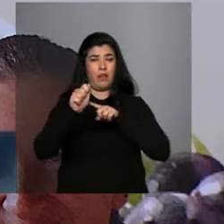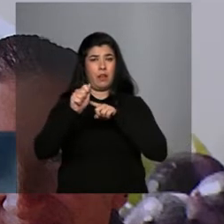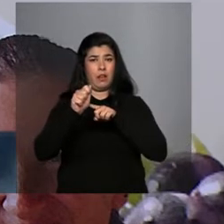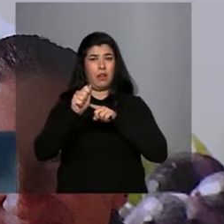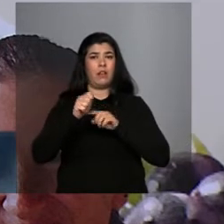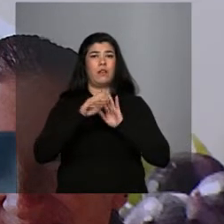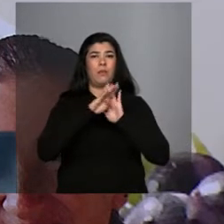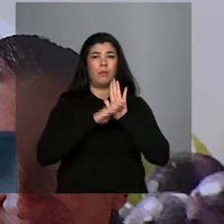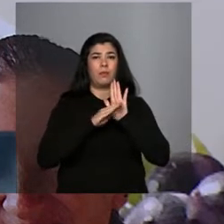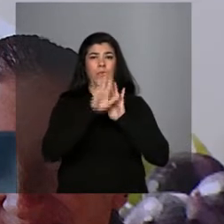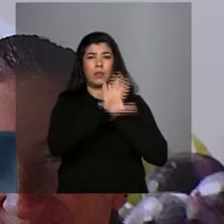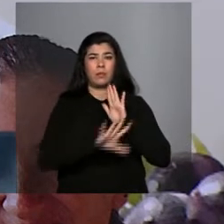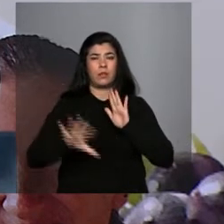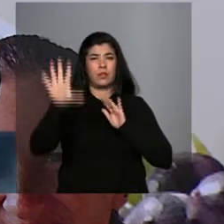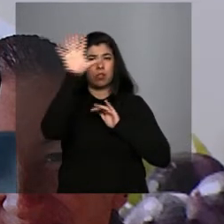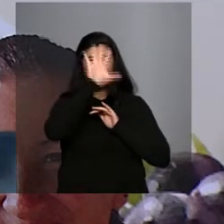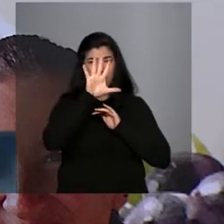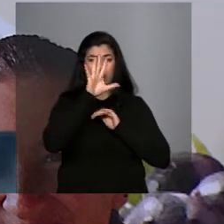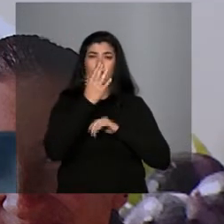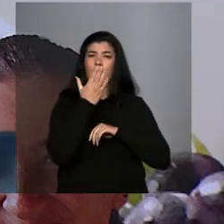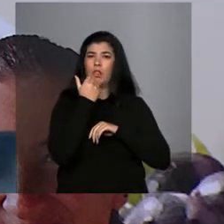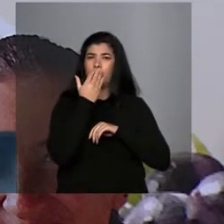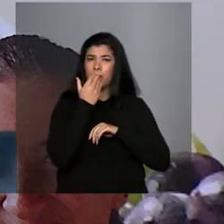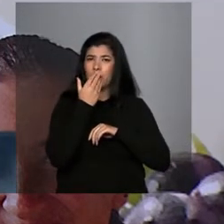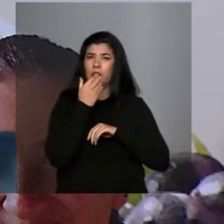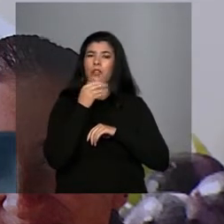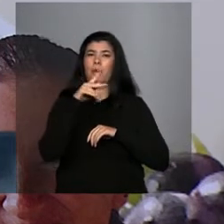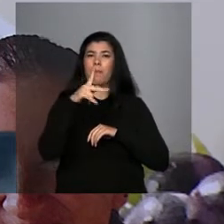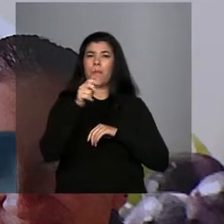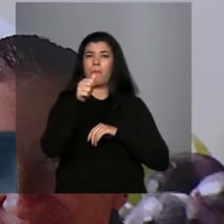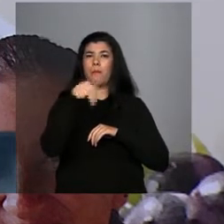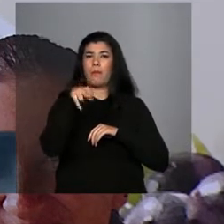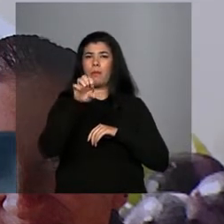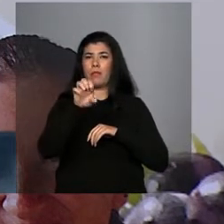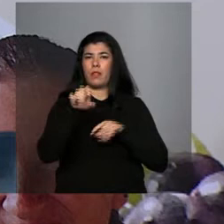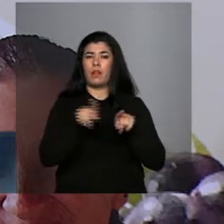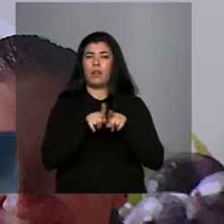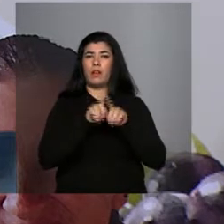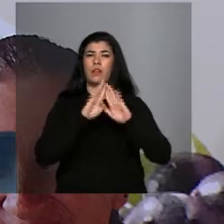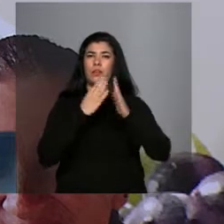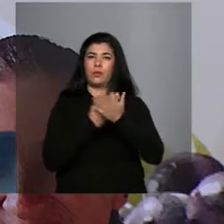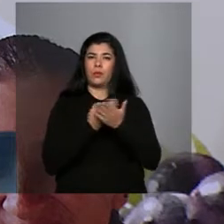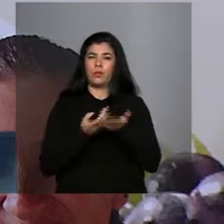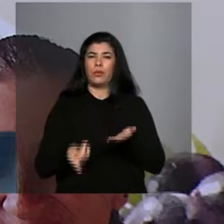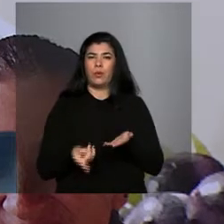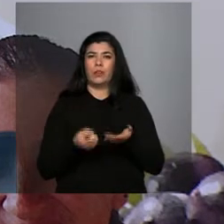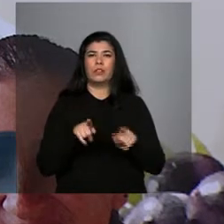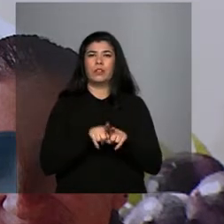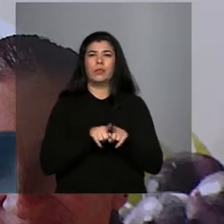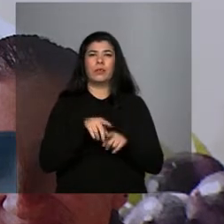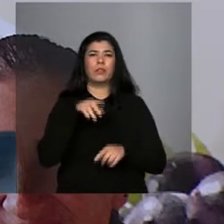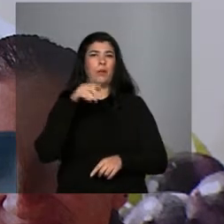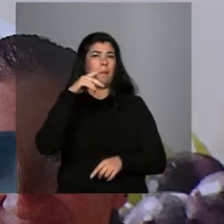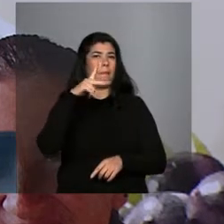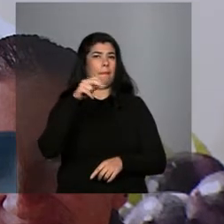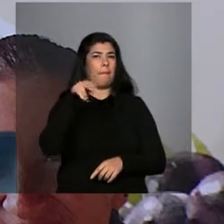Programa Nacional de Alimentação Escolar. Agora, nós criamos mais uma política de compras,